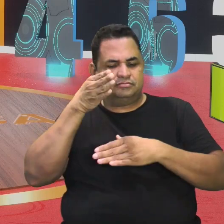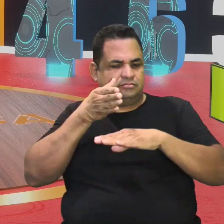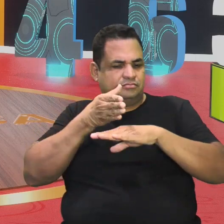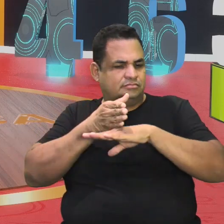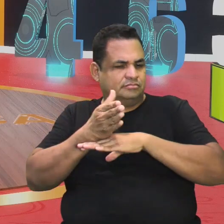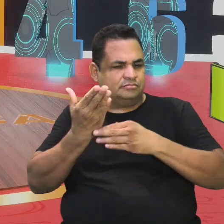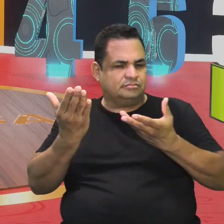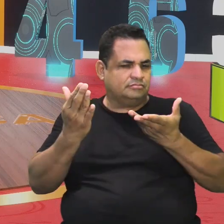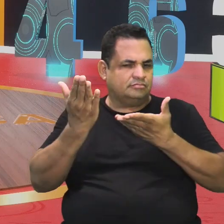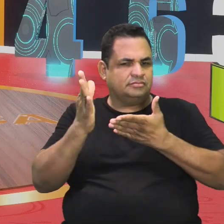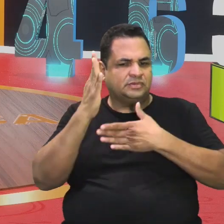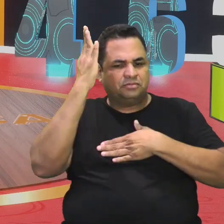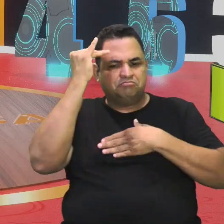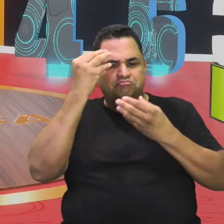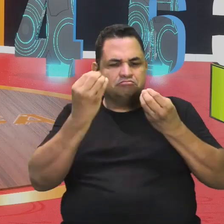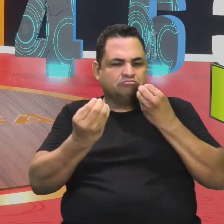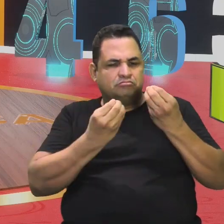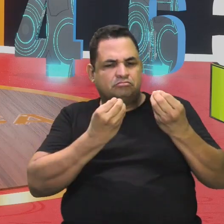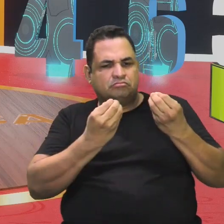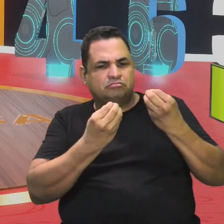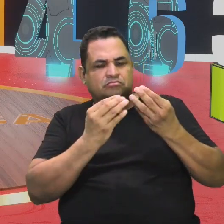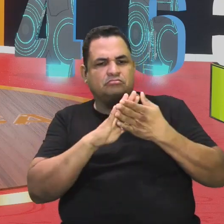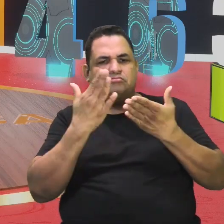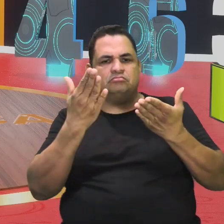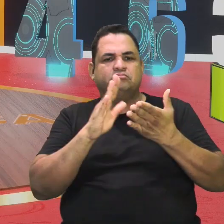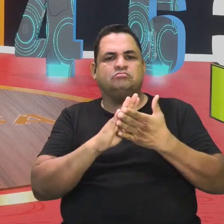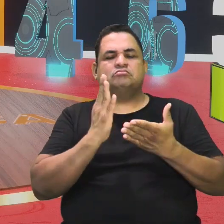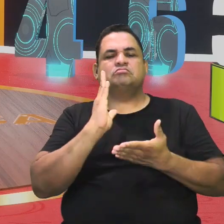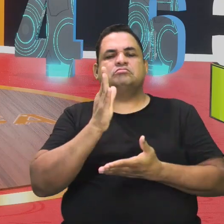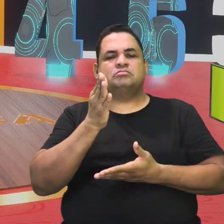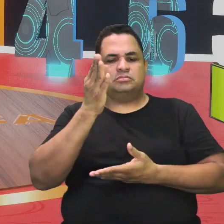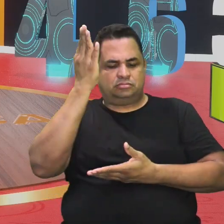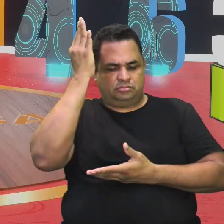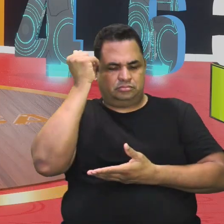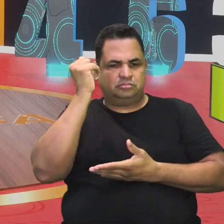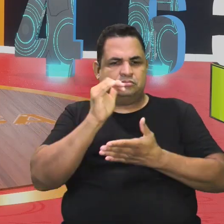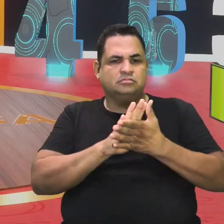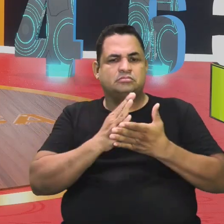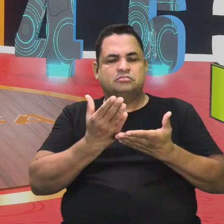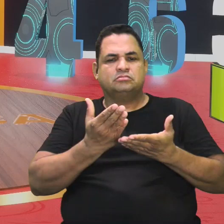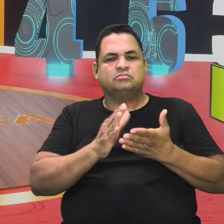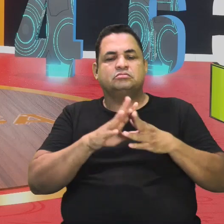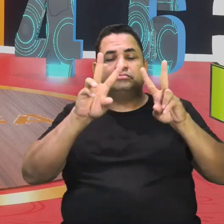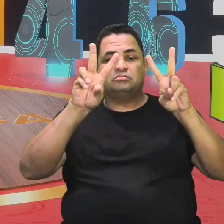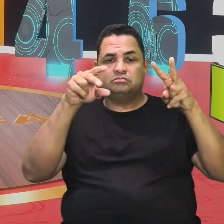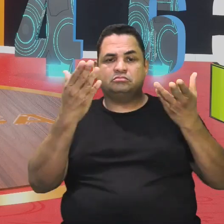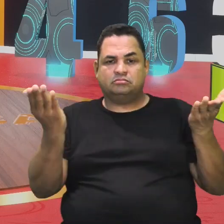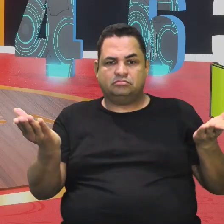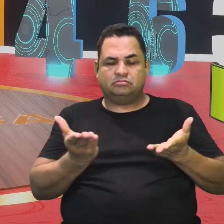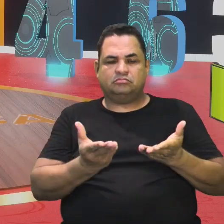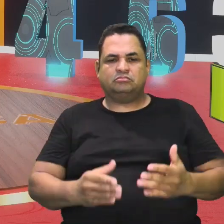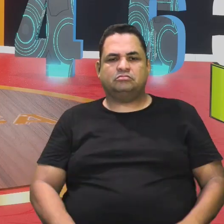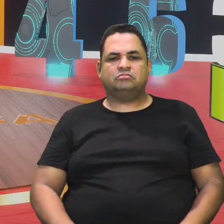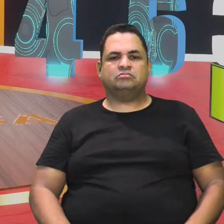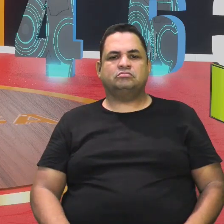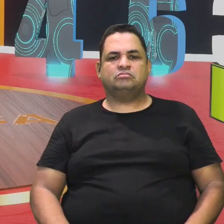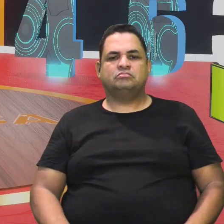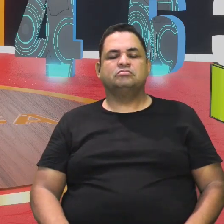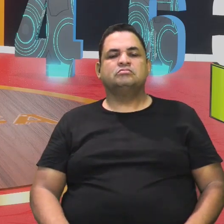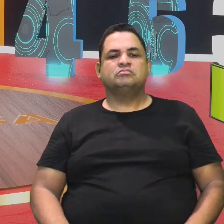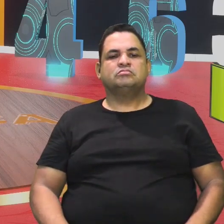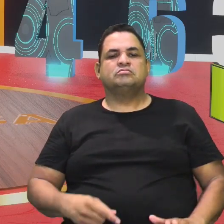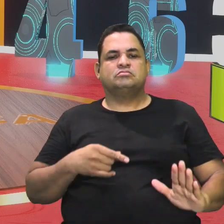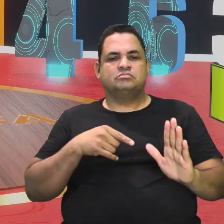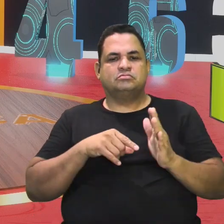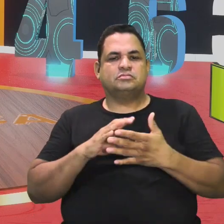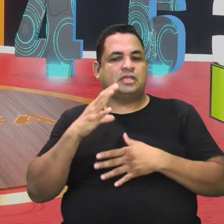no clima aí para verificar o que vocês têm de conhecimento com relação a esse assunto, beleza? Então, solta a